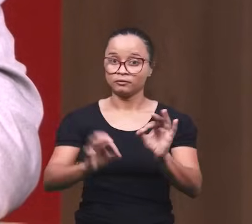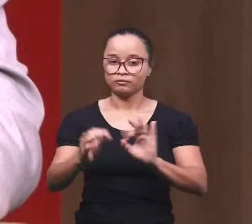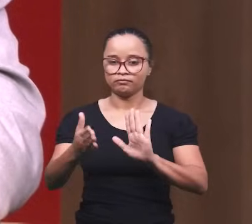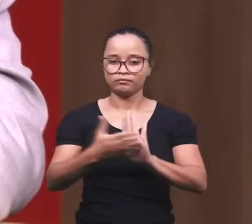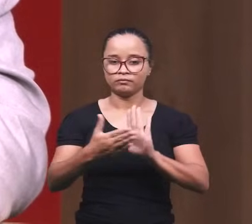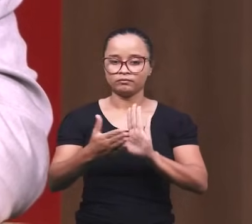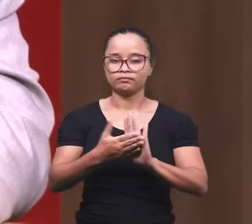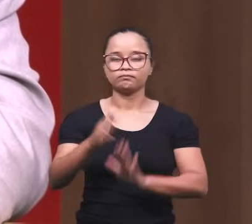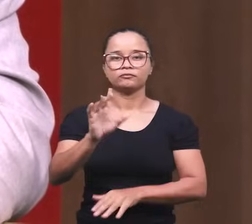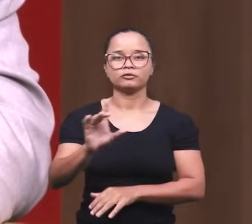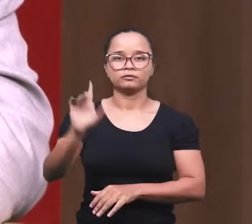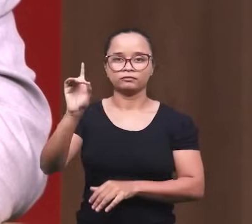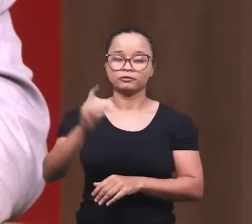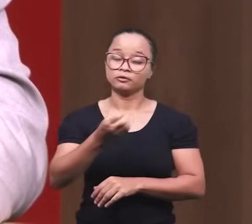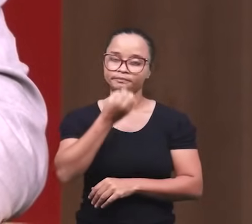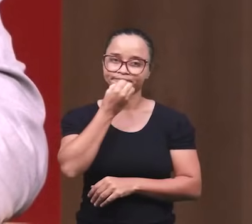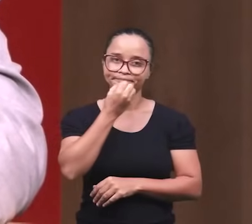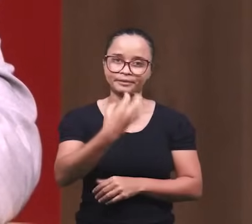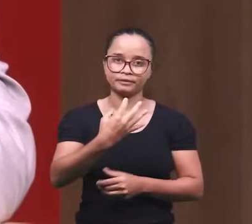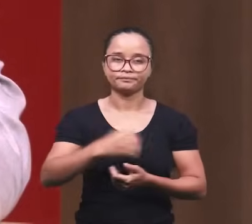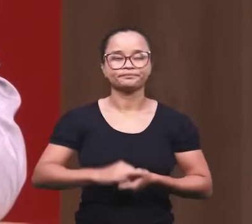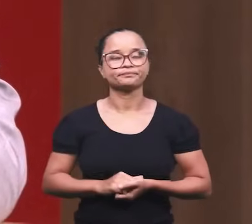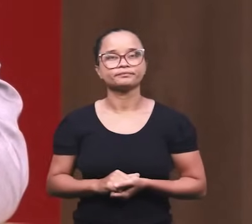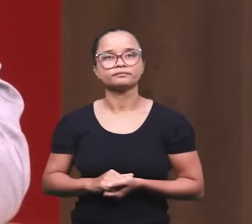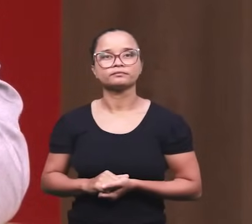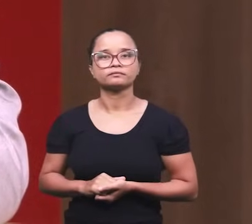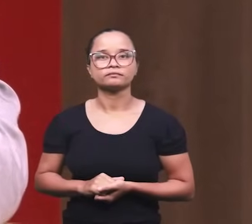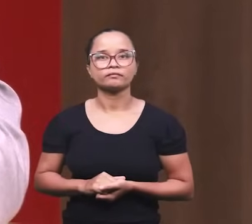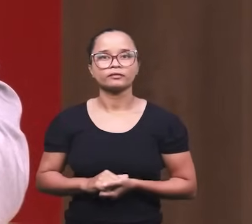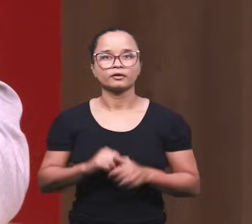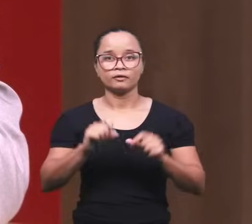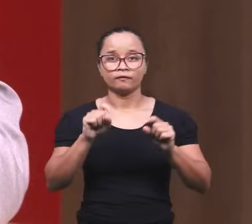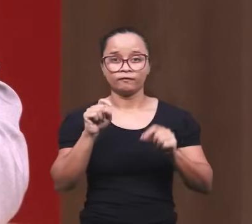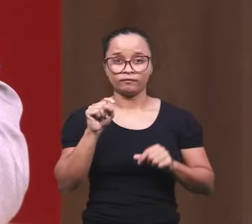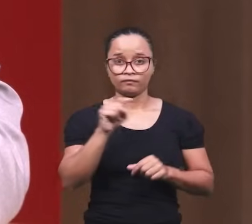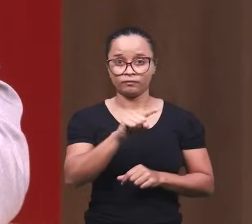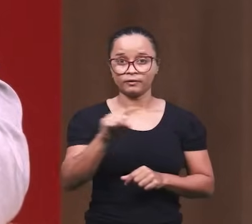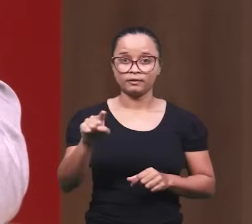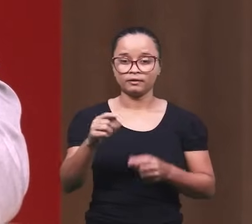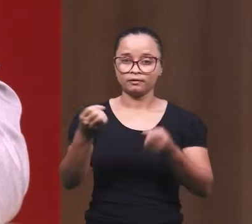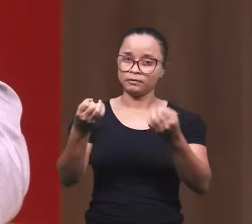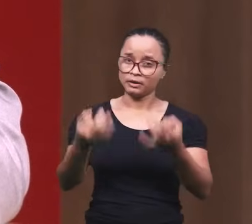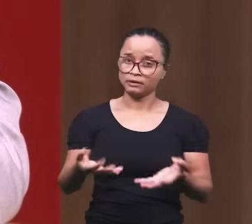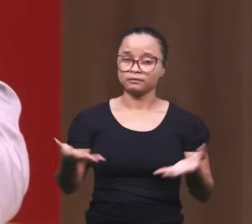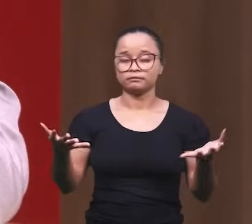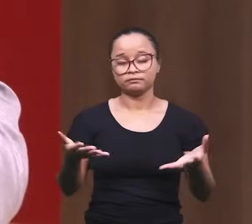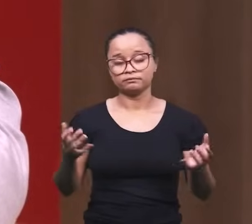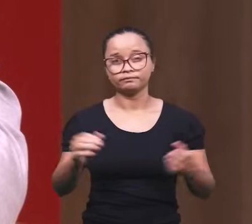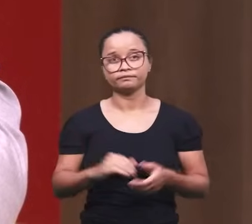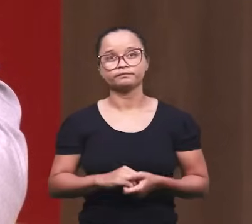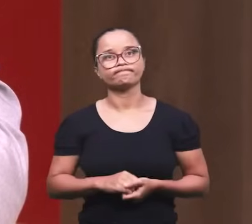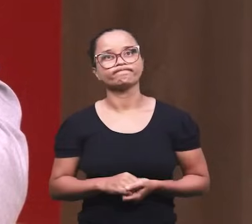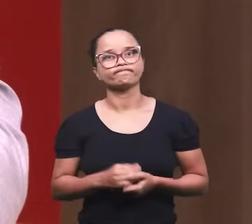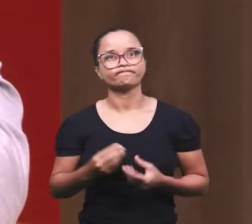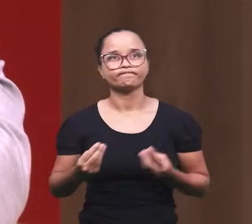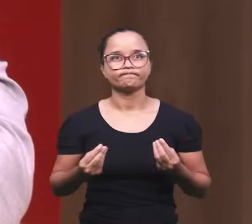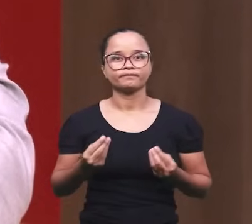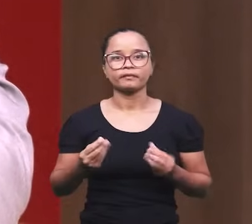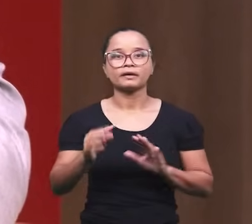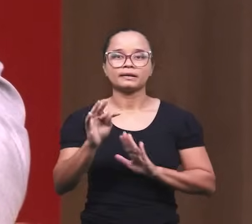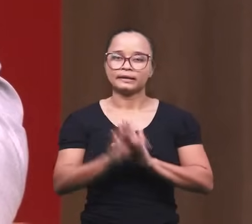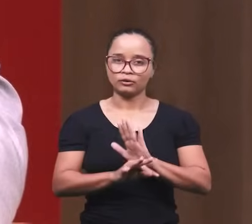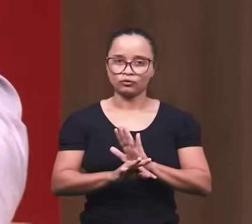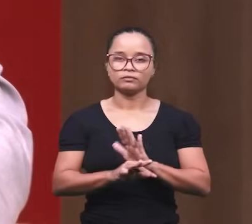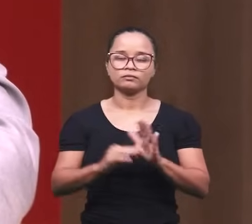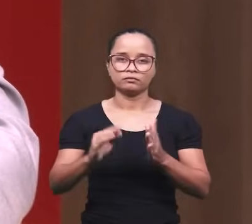projeto de Deus eh muito bem vocês falaram aqui né abordaram Eh